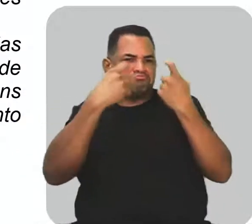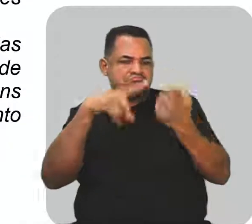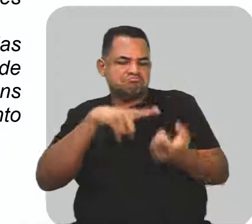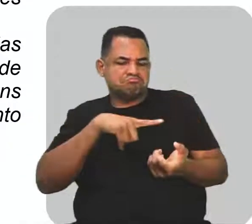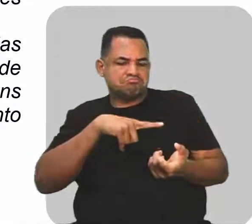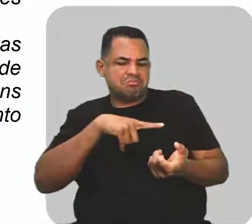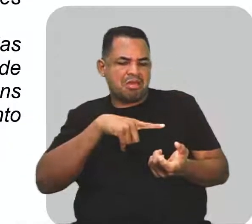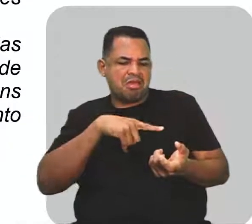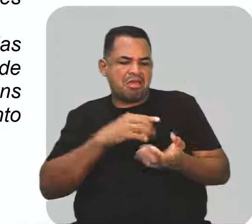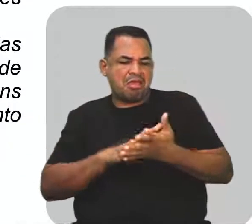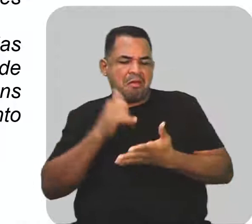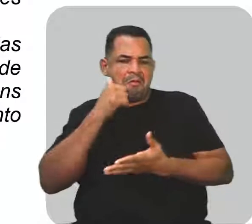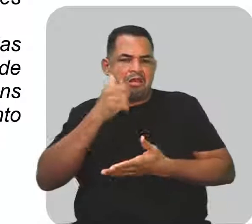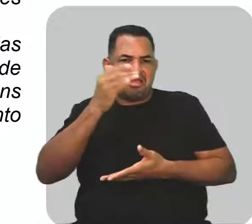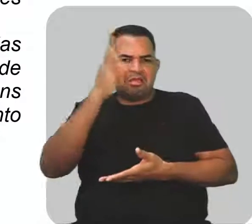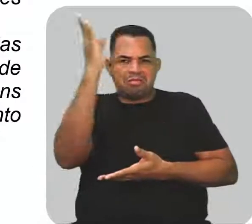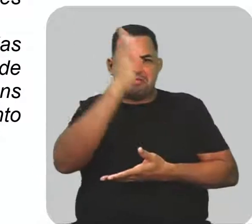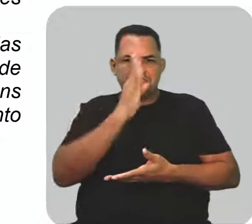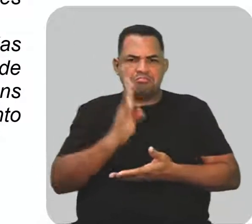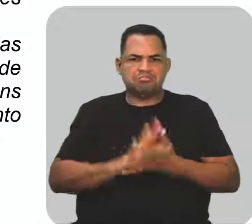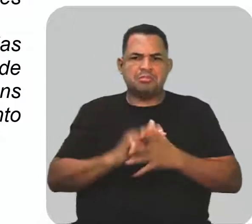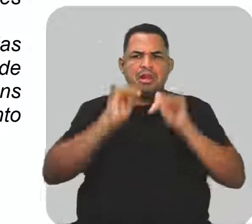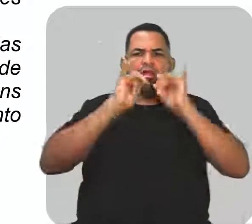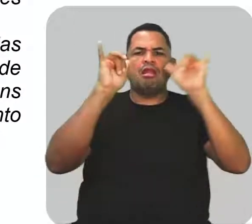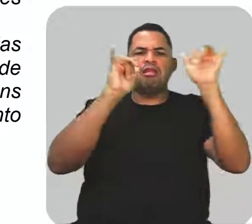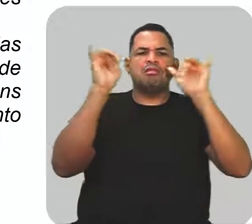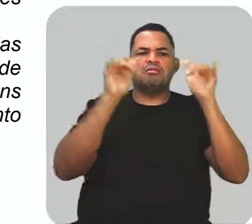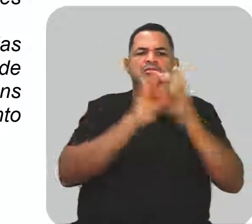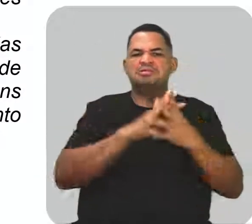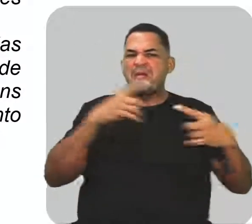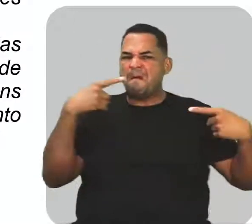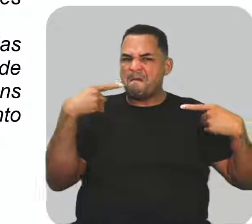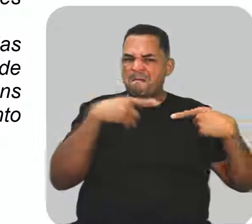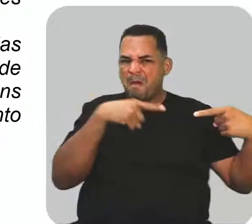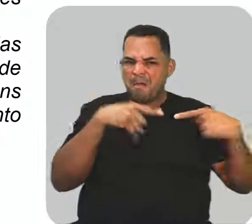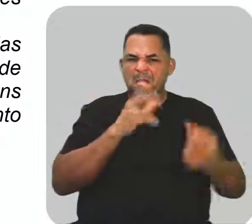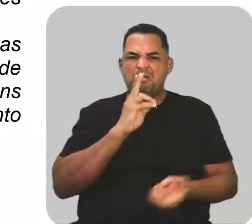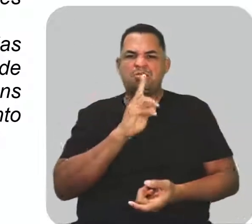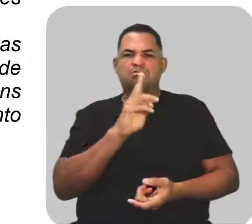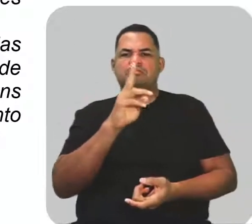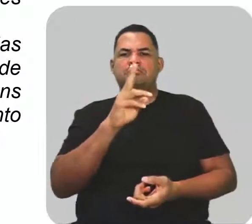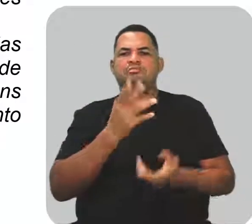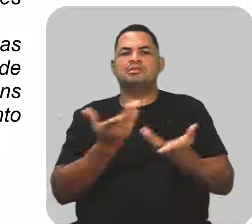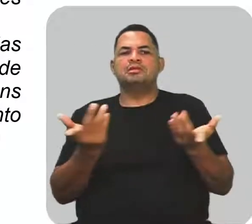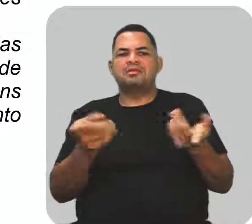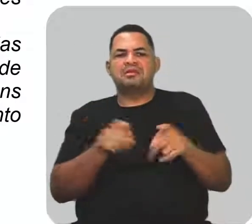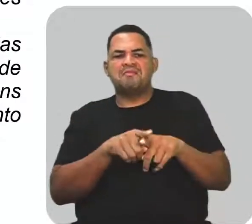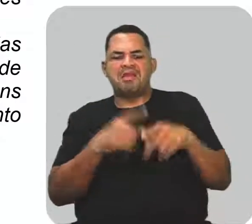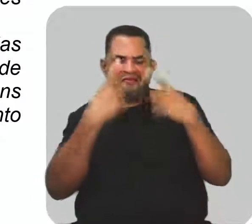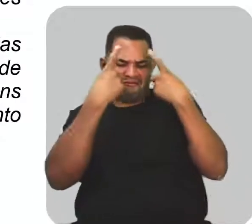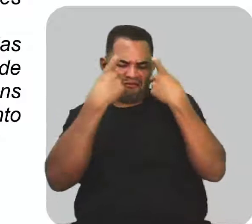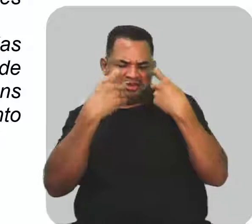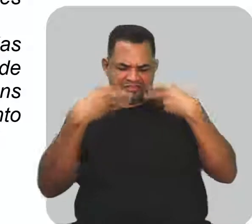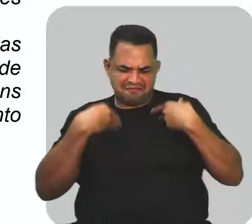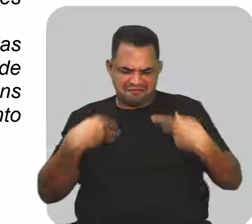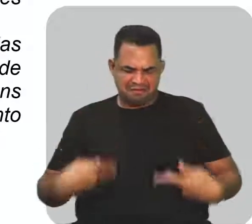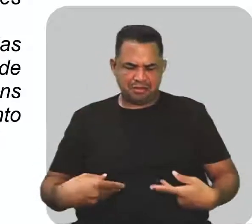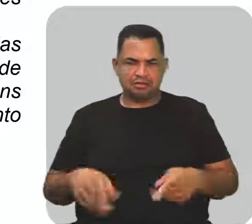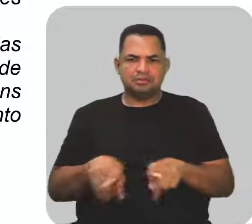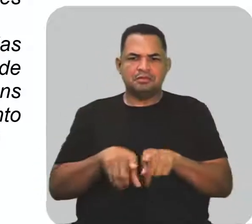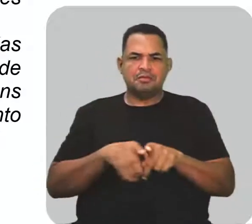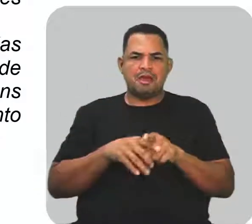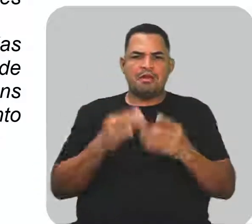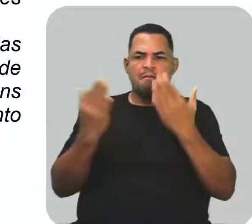Brasil. As notícias de agressões a mulheres são constantes, tanto no que se refere à violência física,